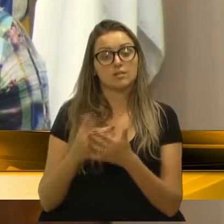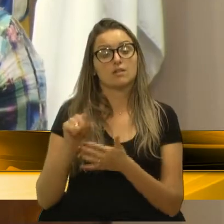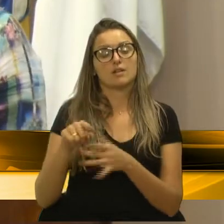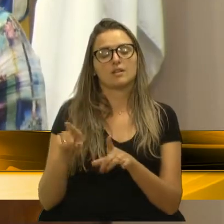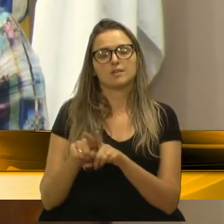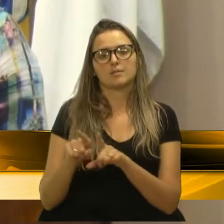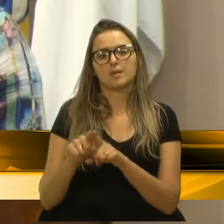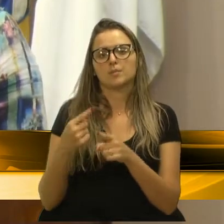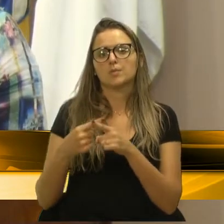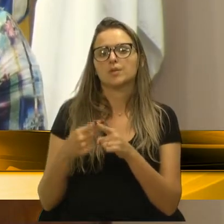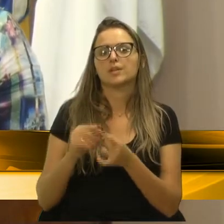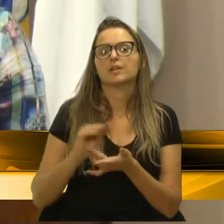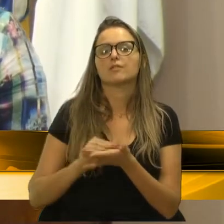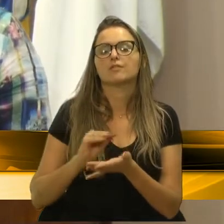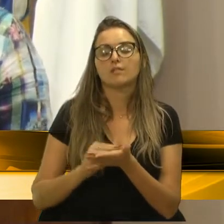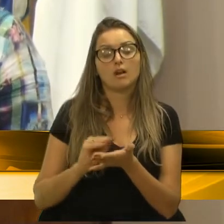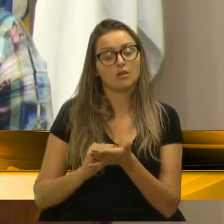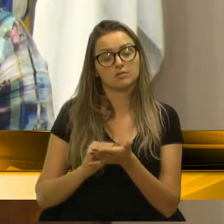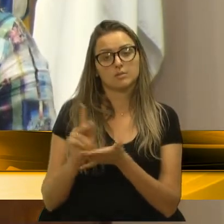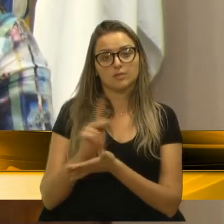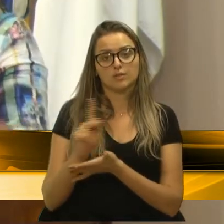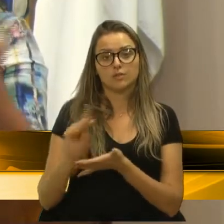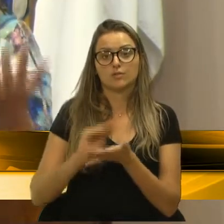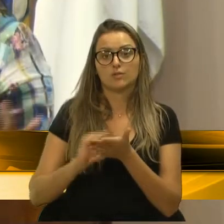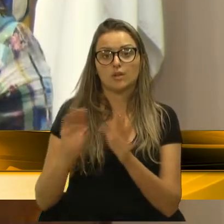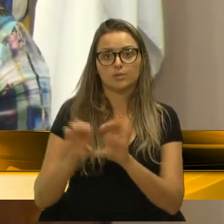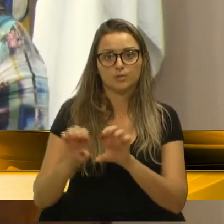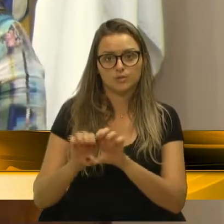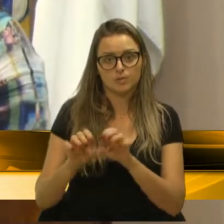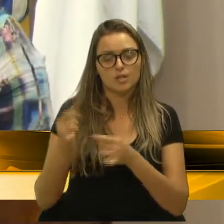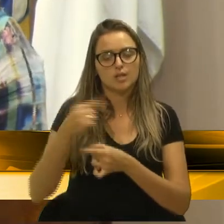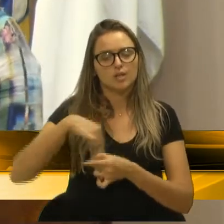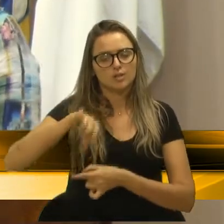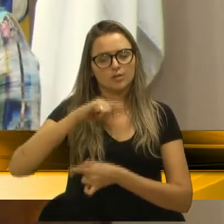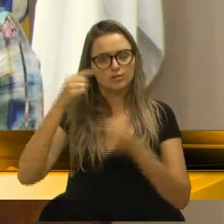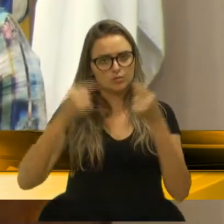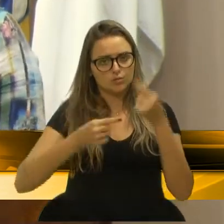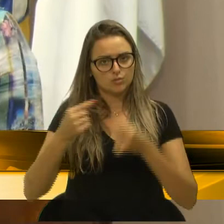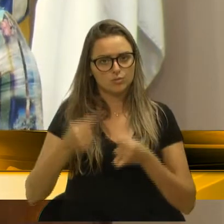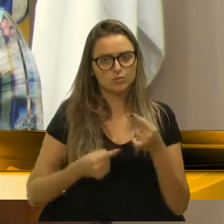Não adianta a gente ficar debatendo problemas quando o